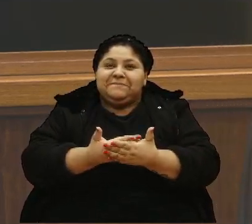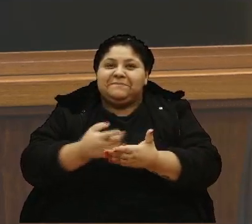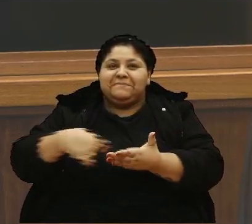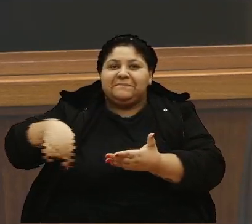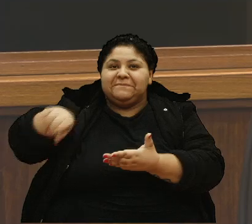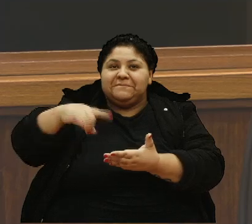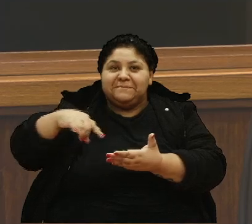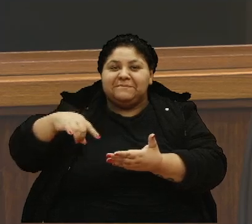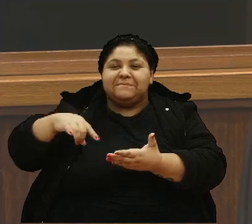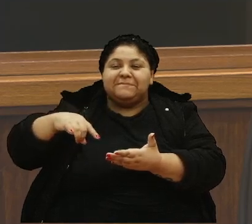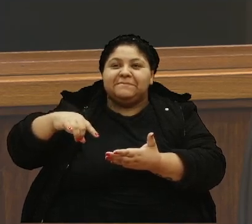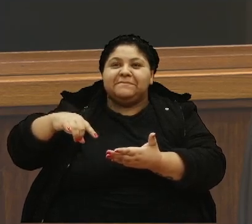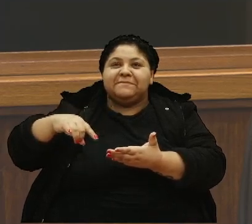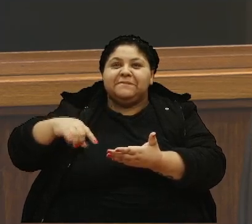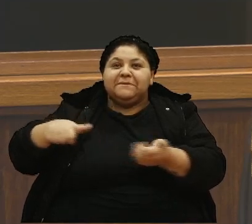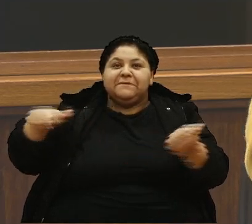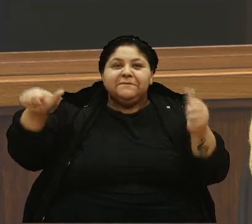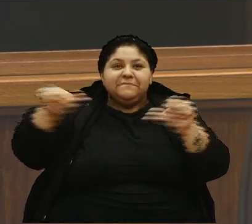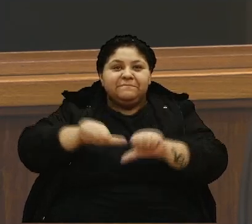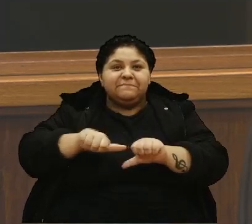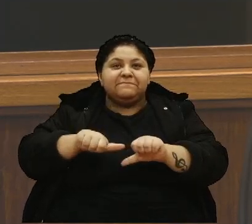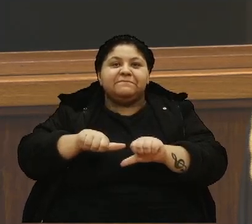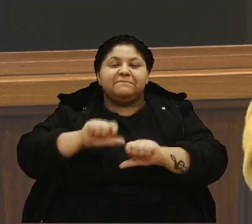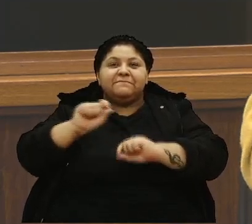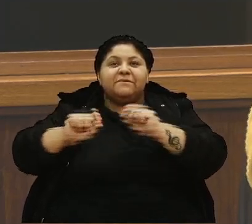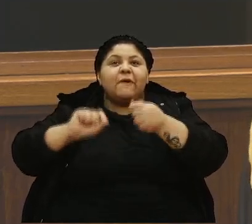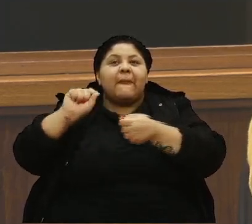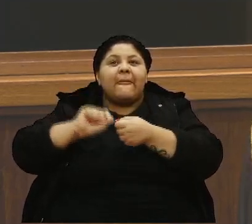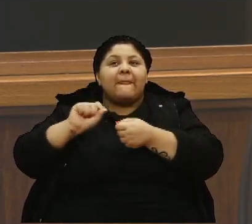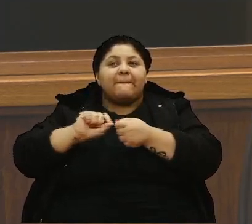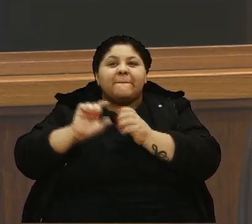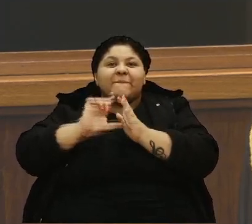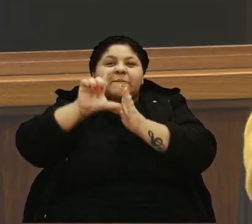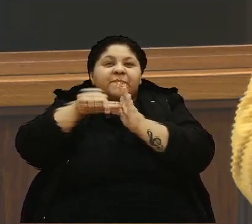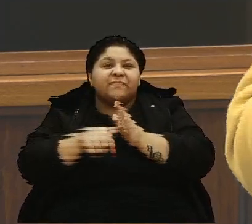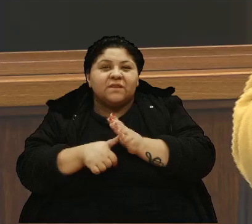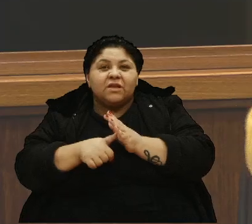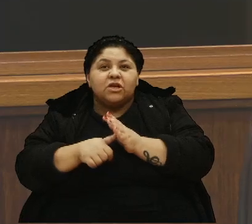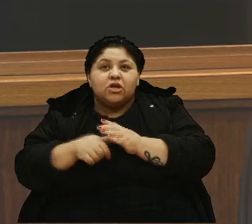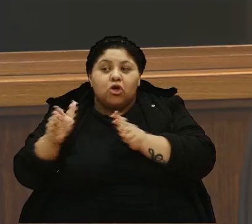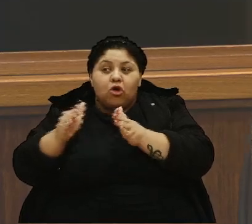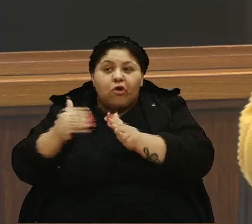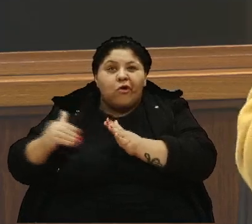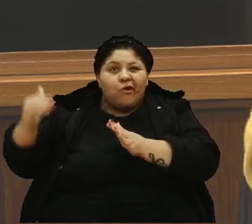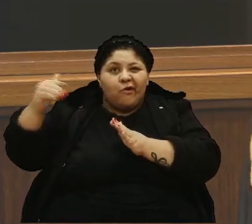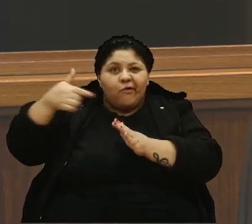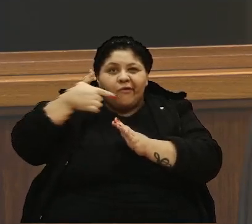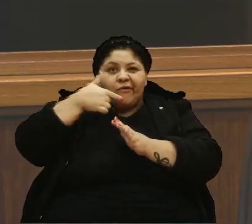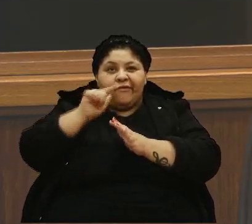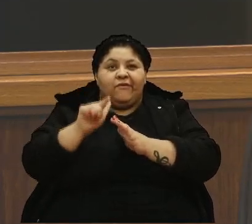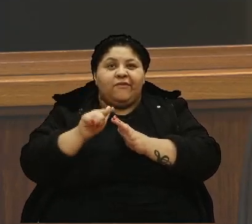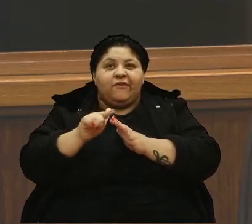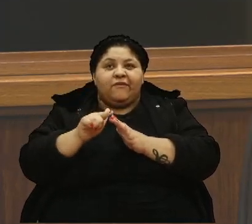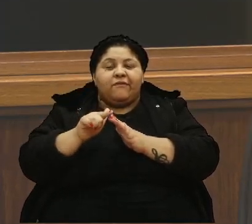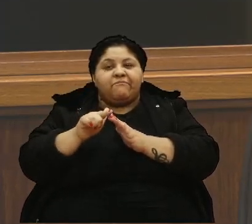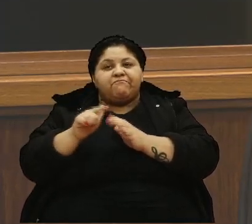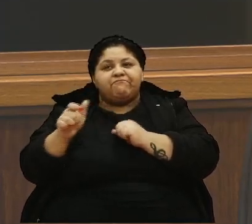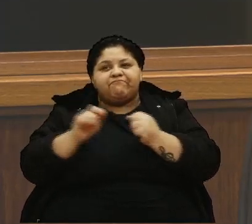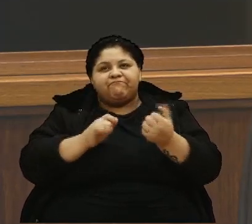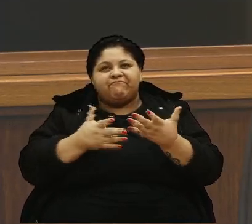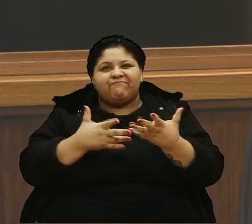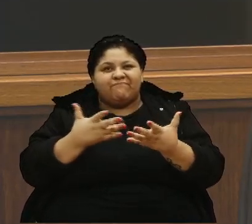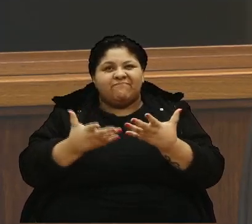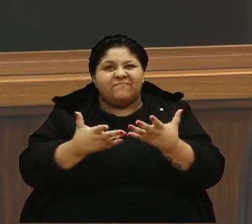vezes nas piores condições, o que faz com que depois, na fase adulta, com certeza a situação dela ainda